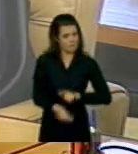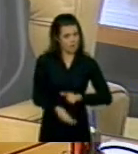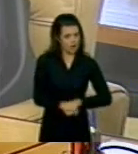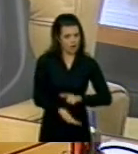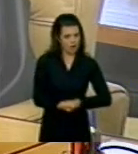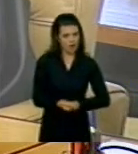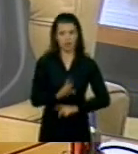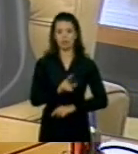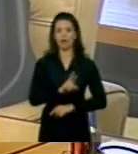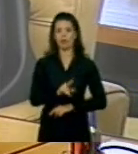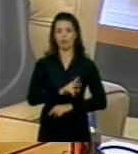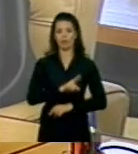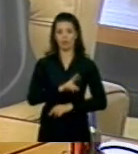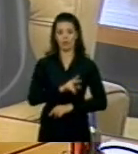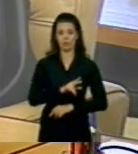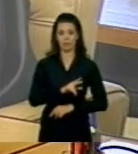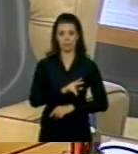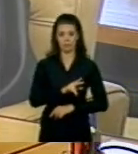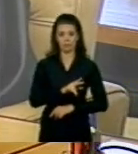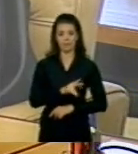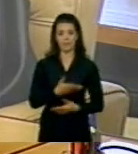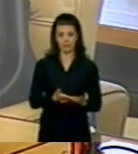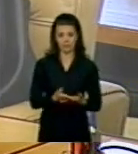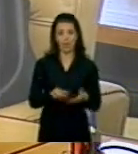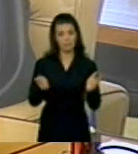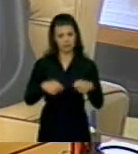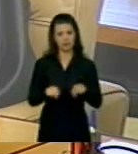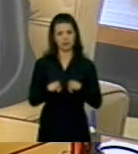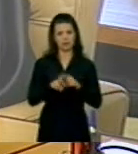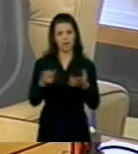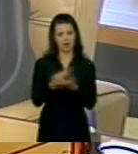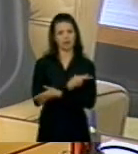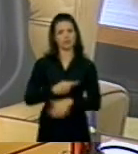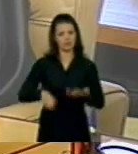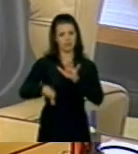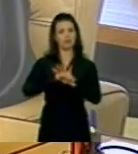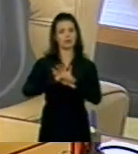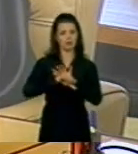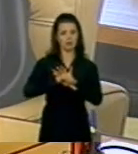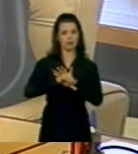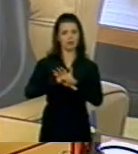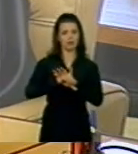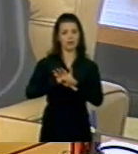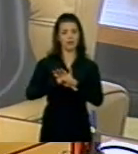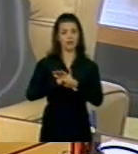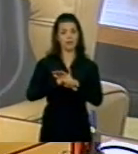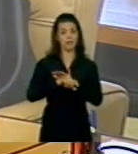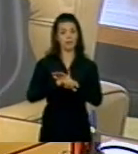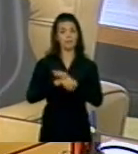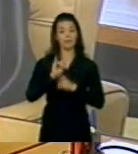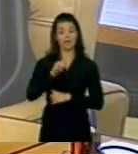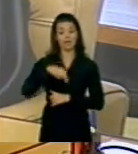não sujeito à responsabilização por crimes, mas foi instituída para garantir o livre e